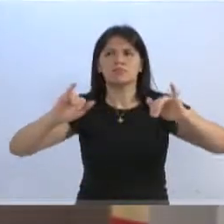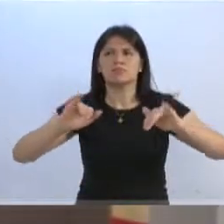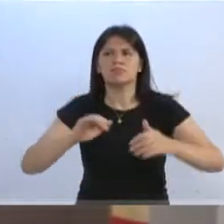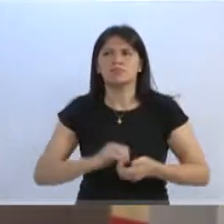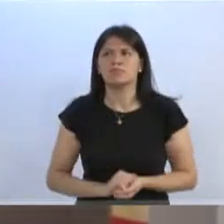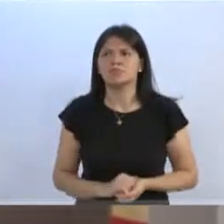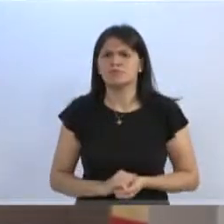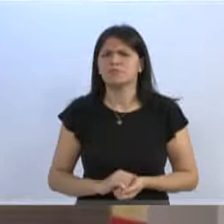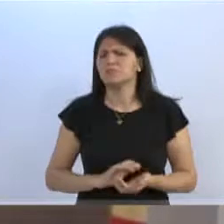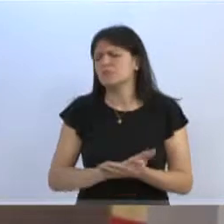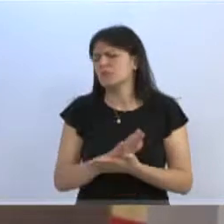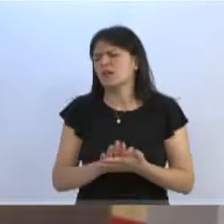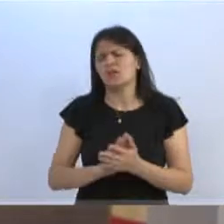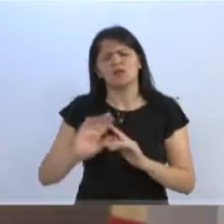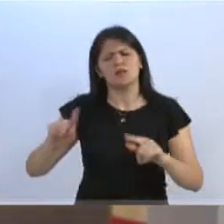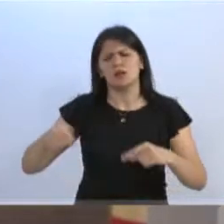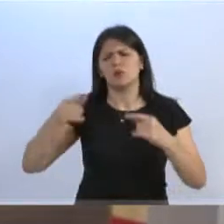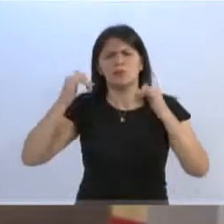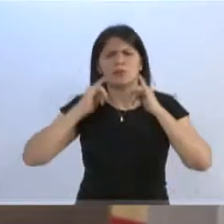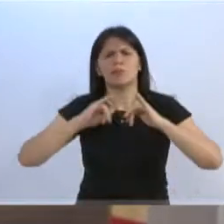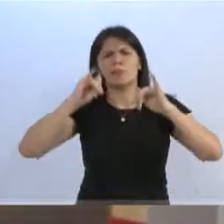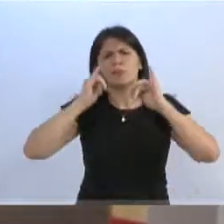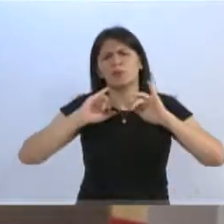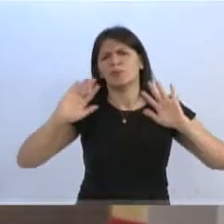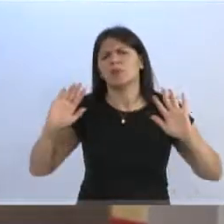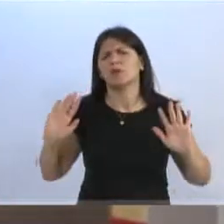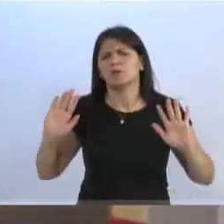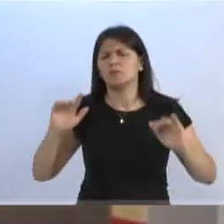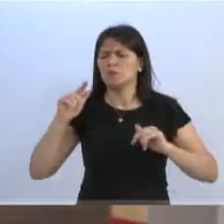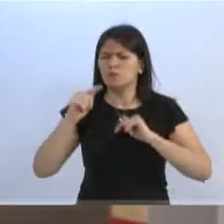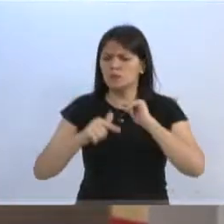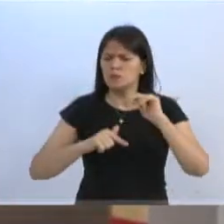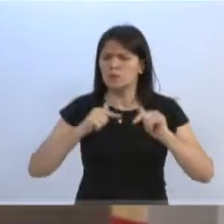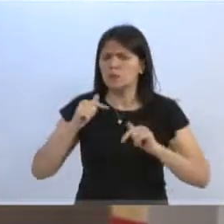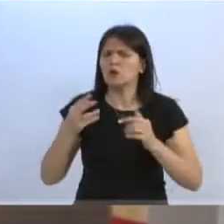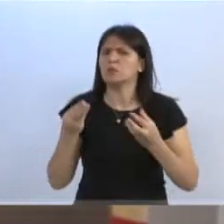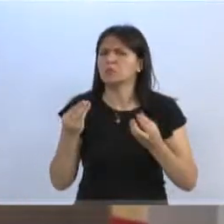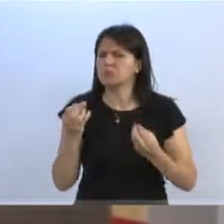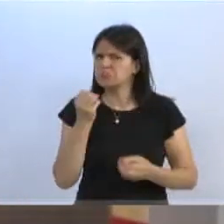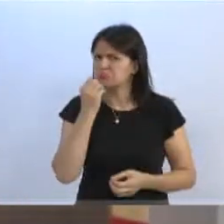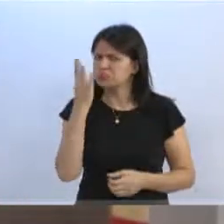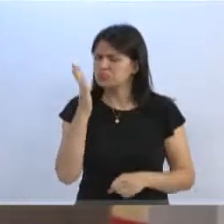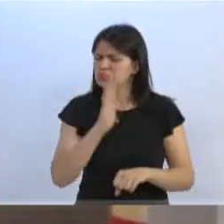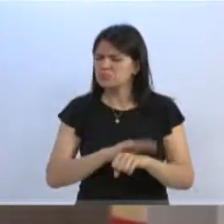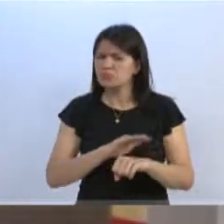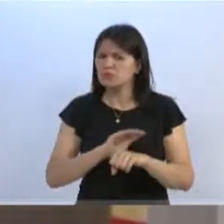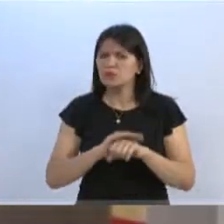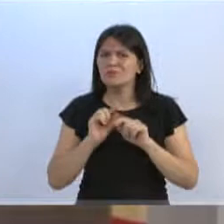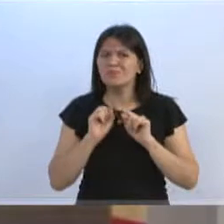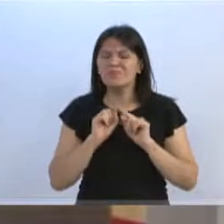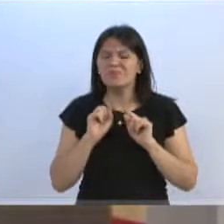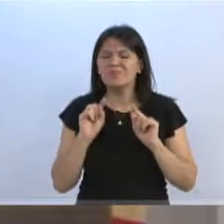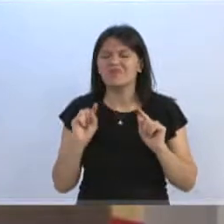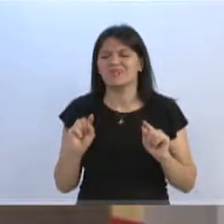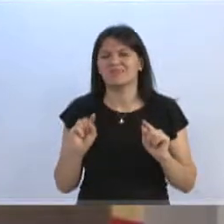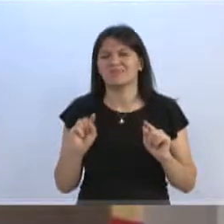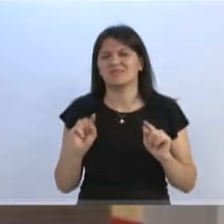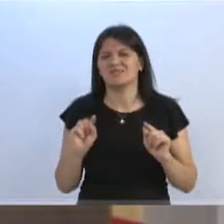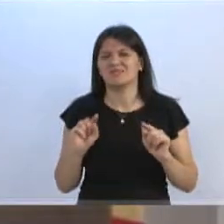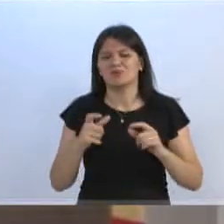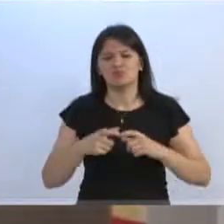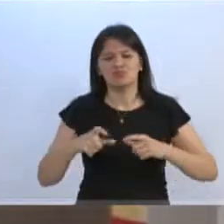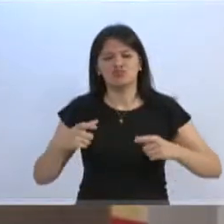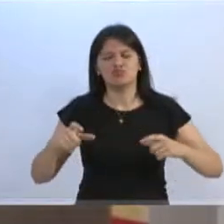Nada contra a publicidade. Aliás, foi um trabalho muito bem feito, mas aumentou a